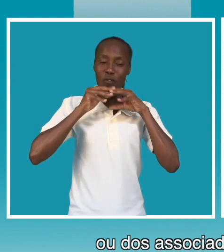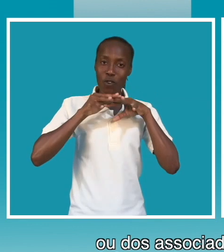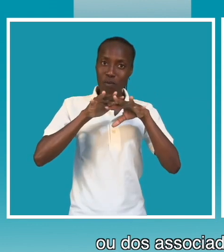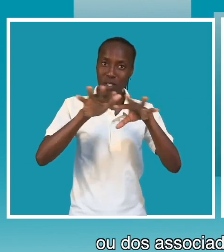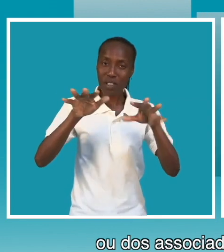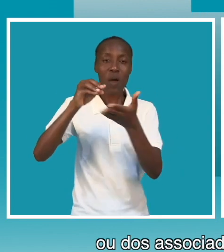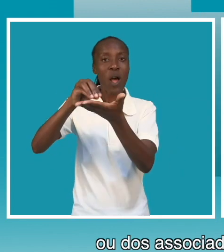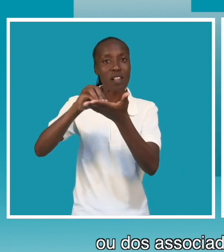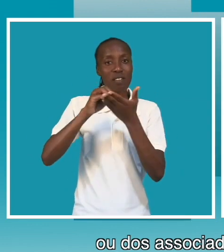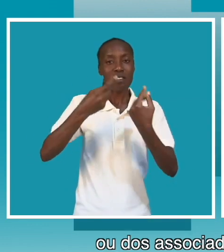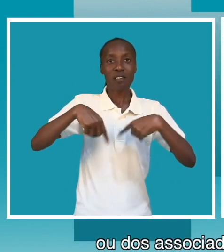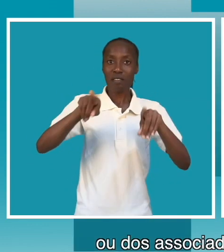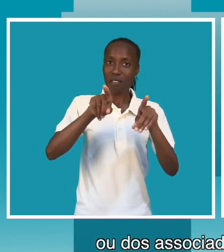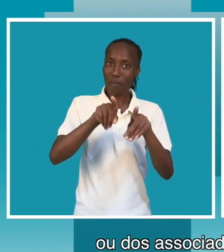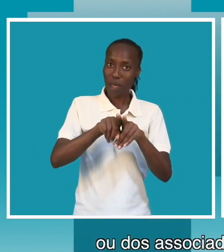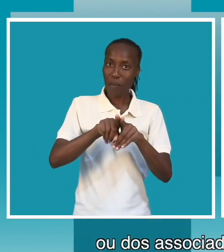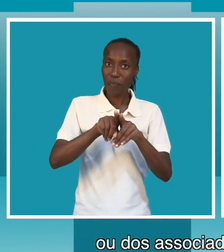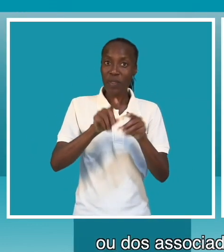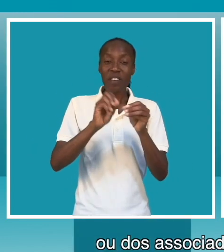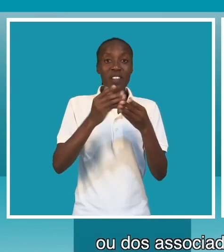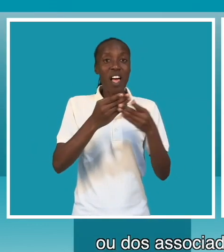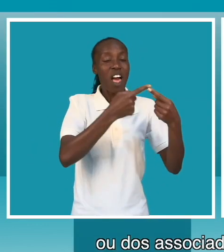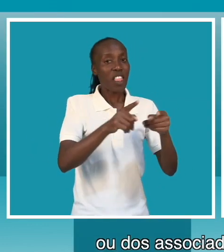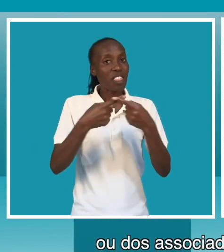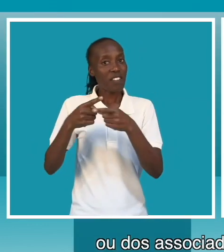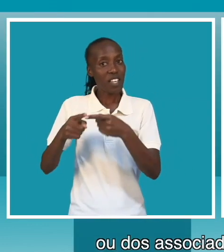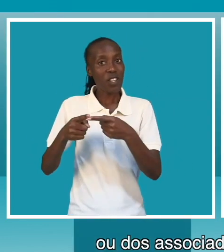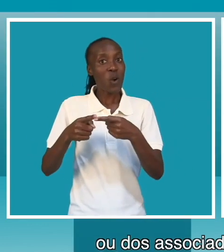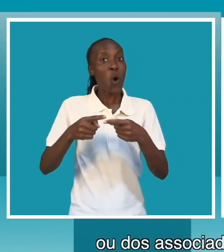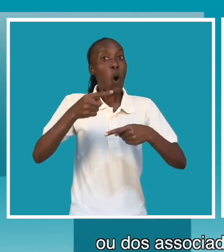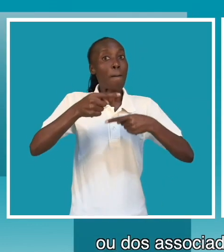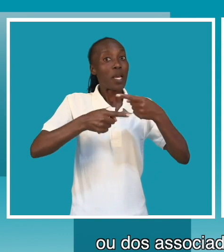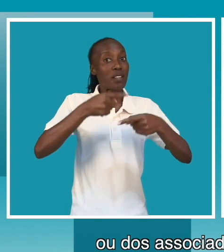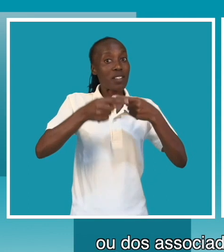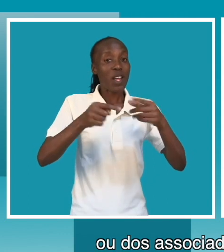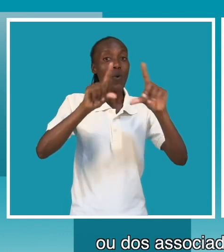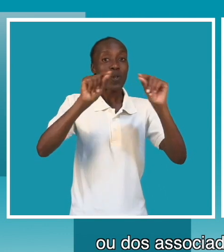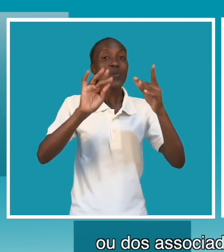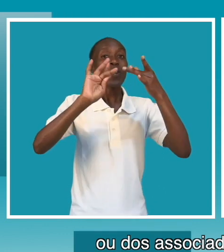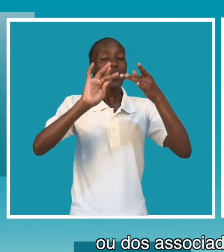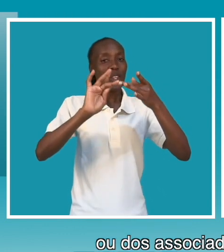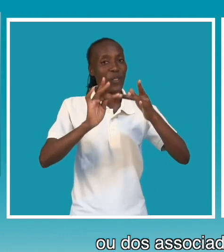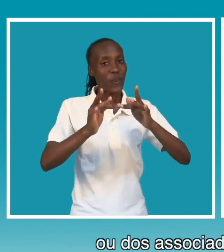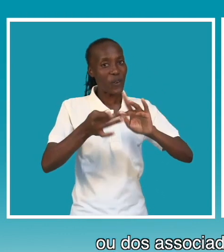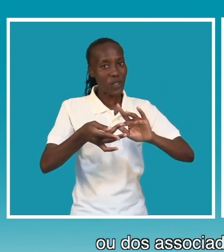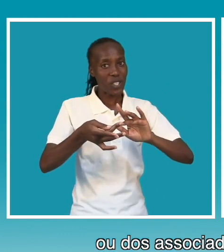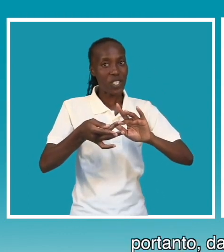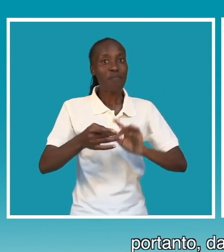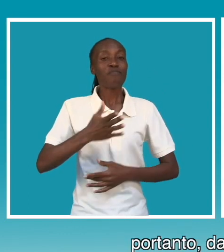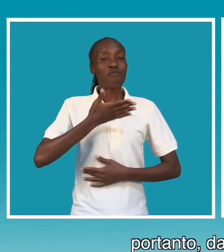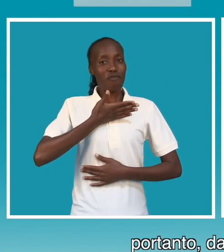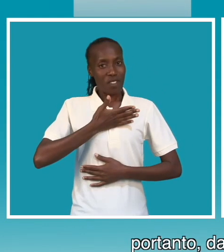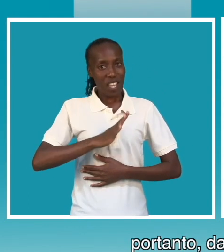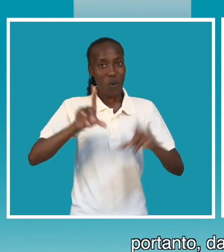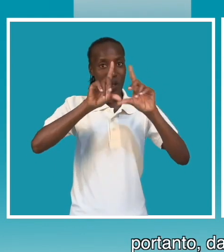e acesso também às operacionalidades em termos das questões das tecnologias a